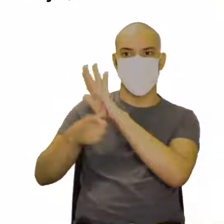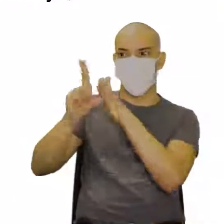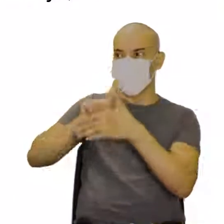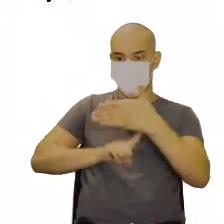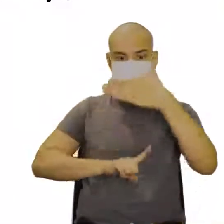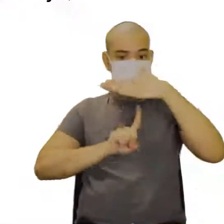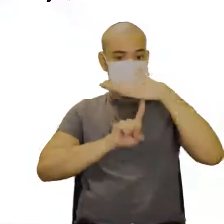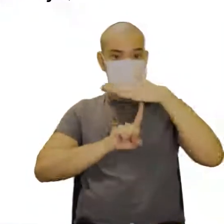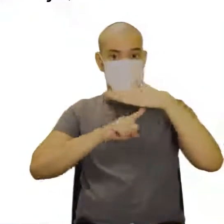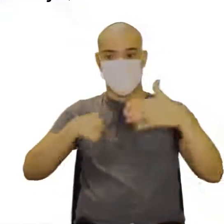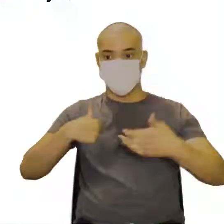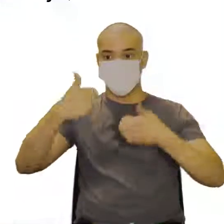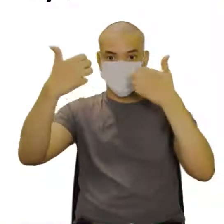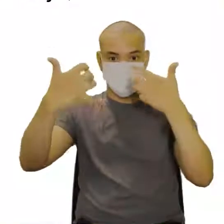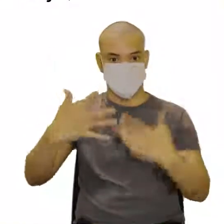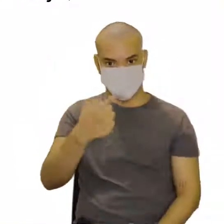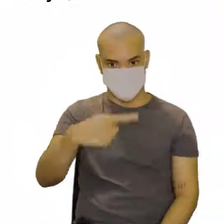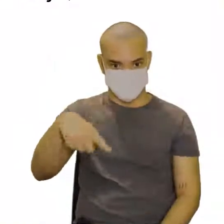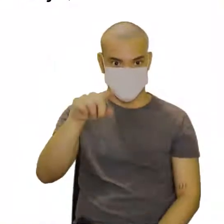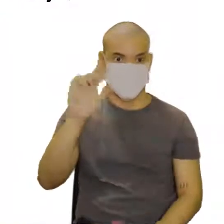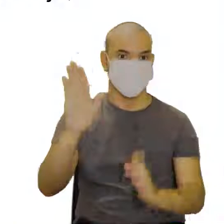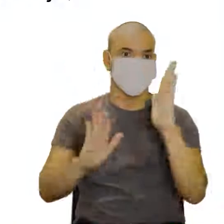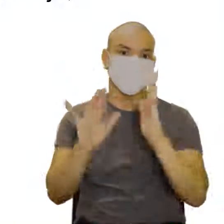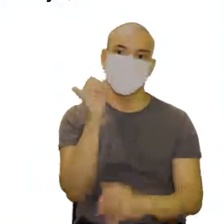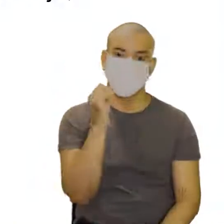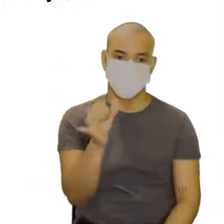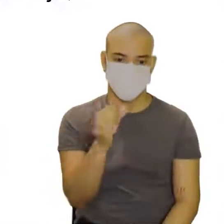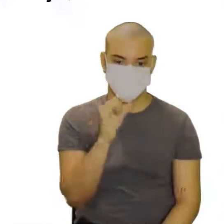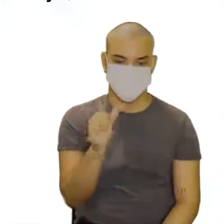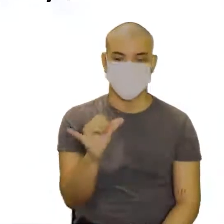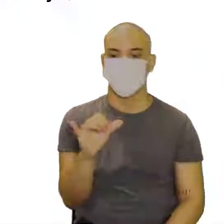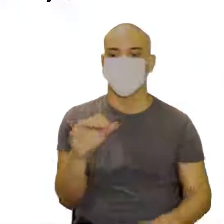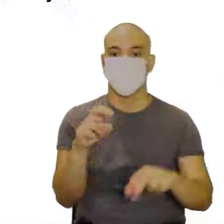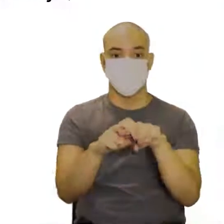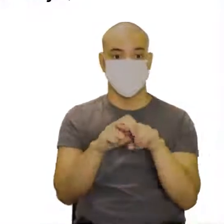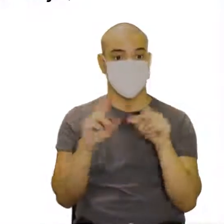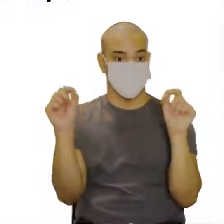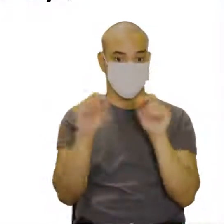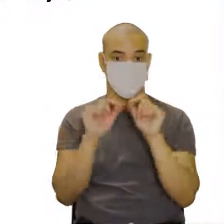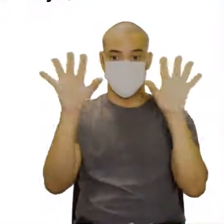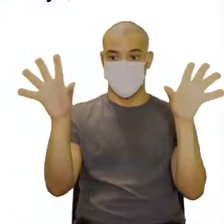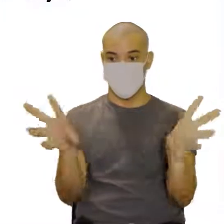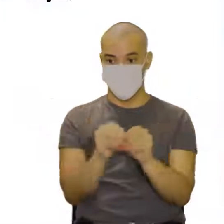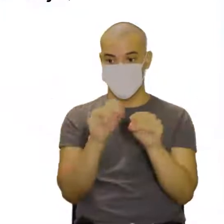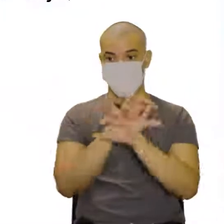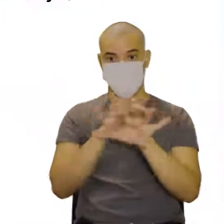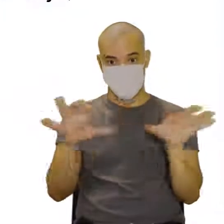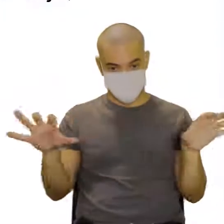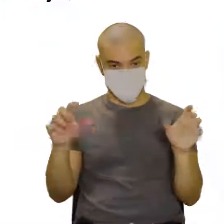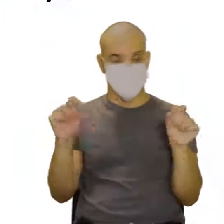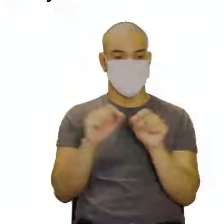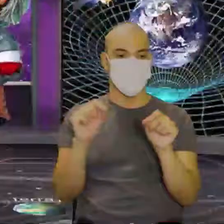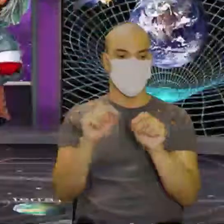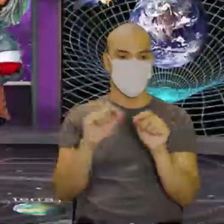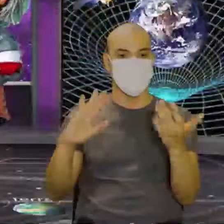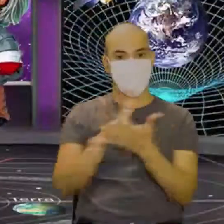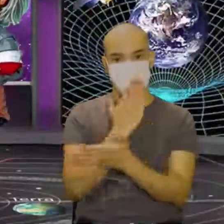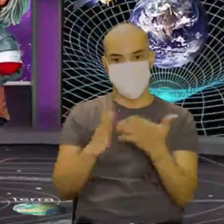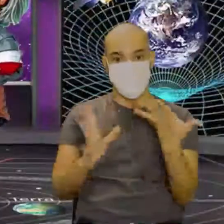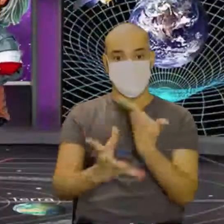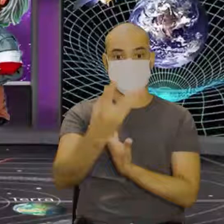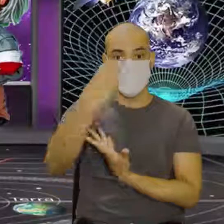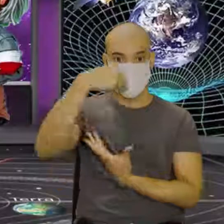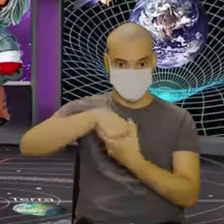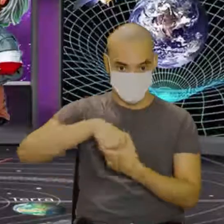em processos de eletrização, né, pessoal? Então, o que a gente vai fazer aqui, basicamente, eu vou pegar aí os terminais do